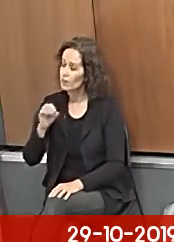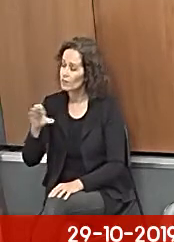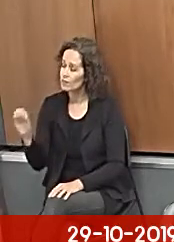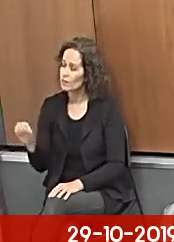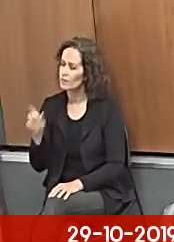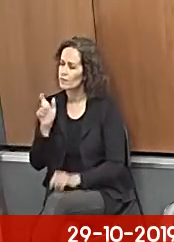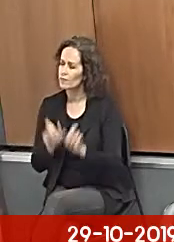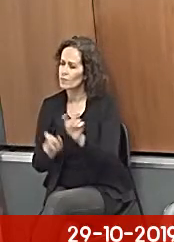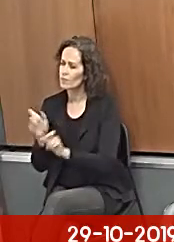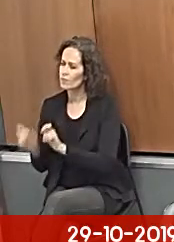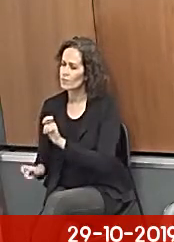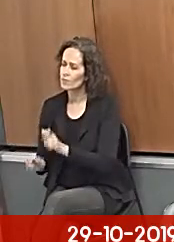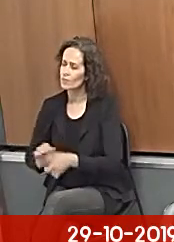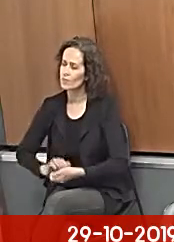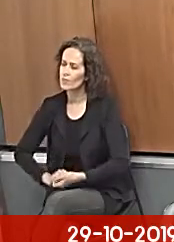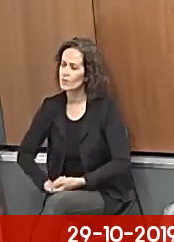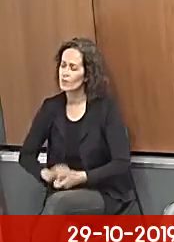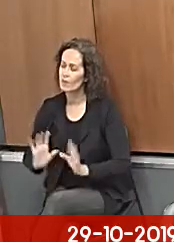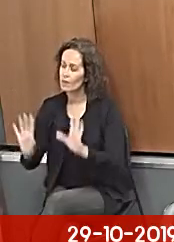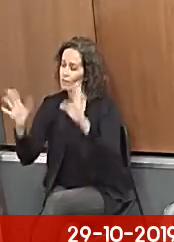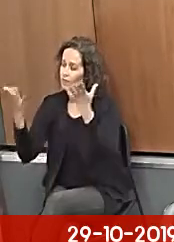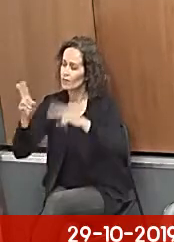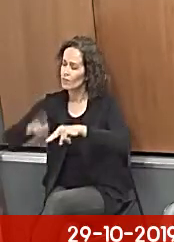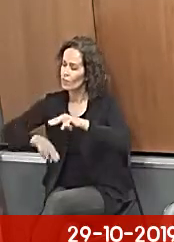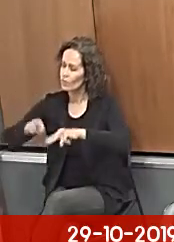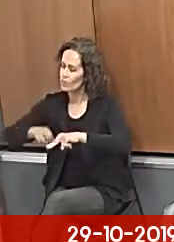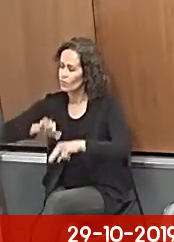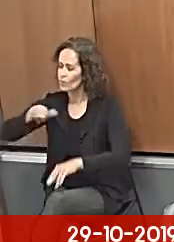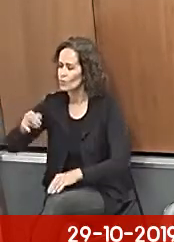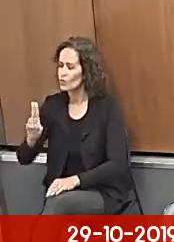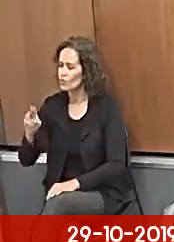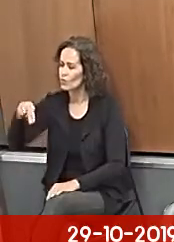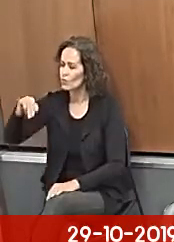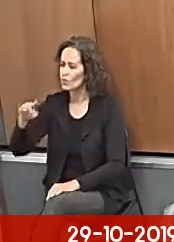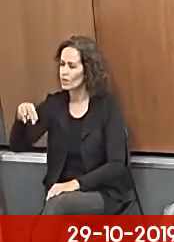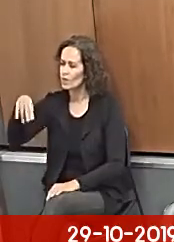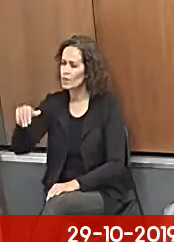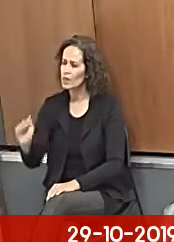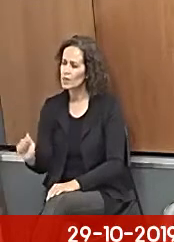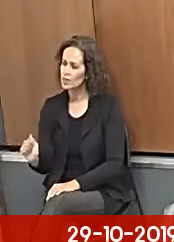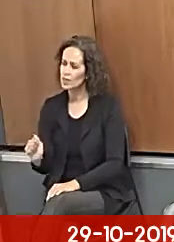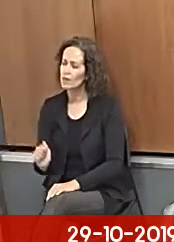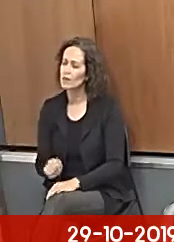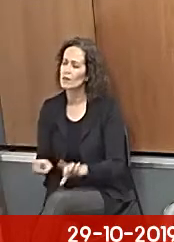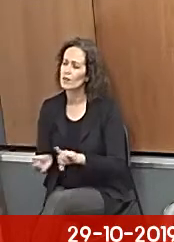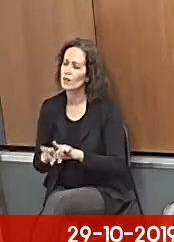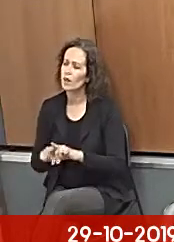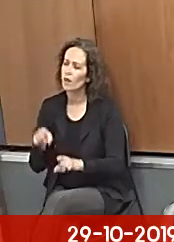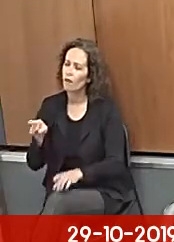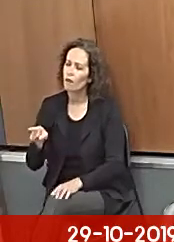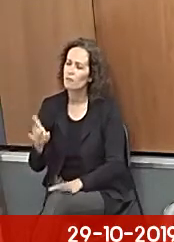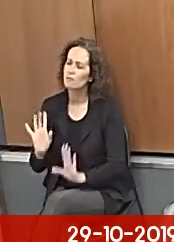pessoas na festa junina do programa. Isso aí é um evento com Chamo Síndico.